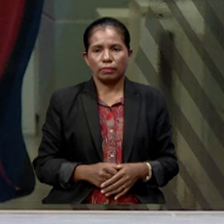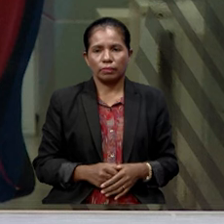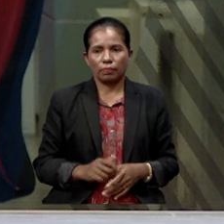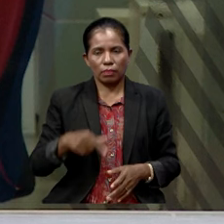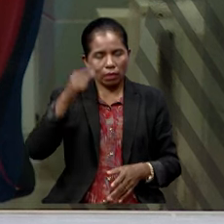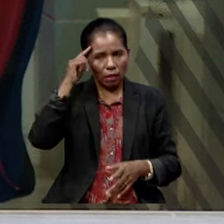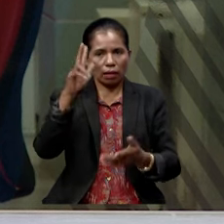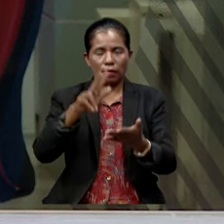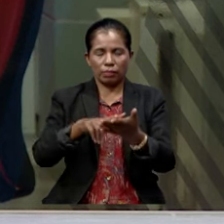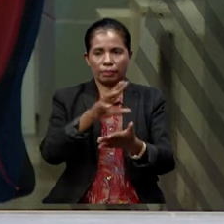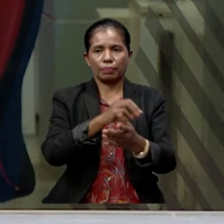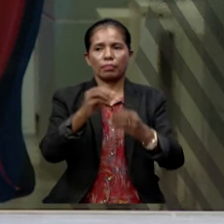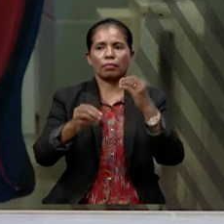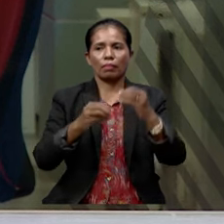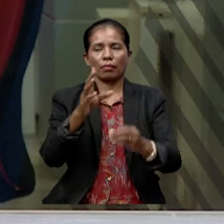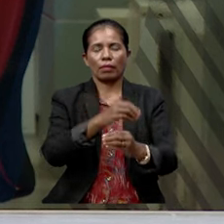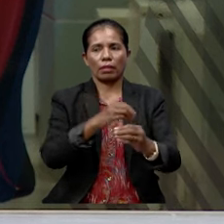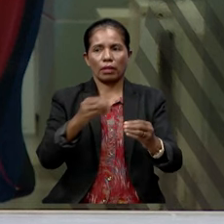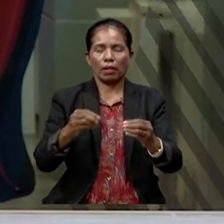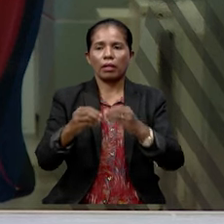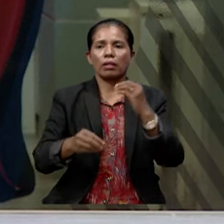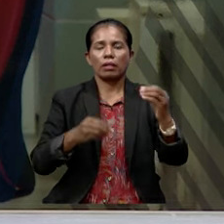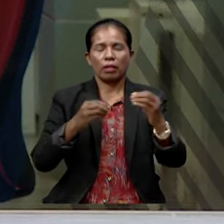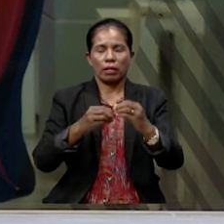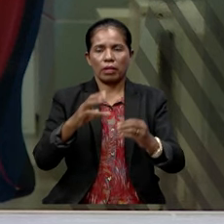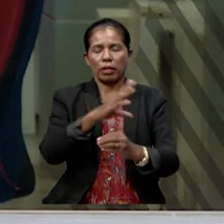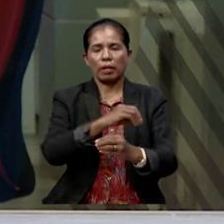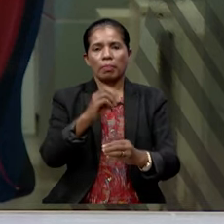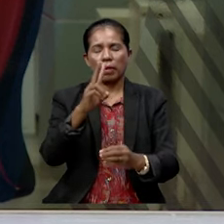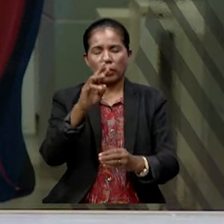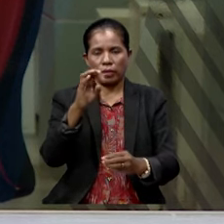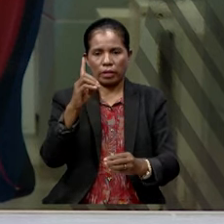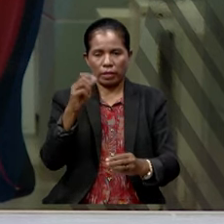Governo aprova aquisição contrato fai produção Conabacampo Baiunda.